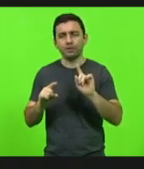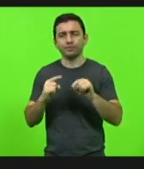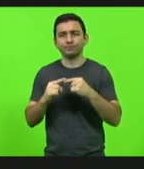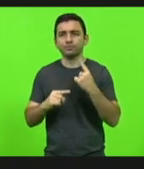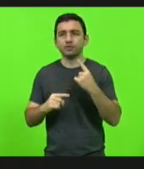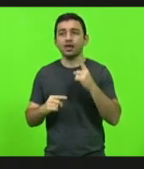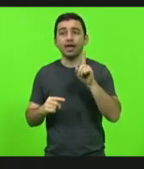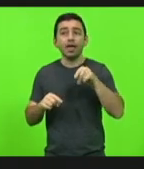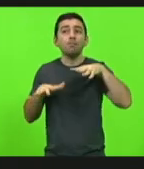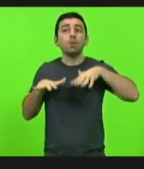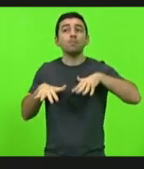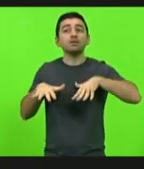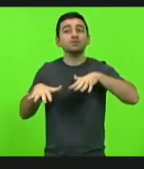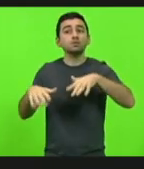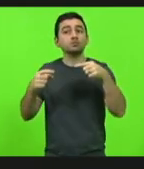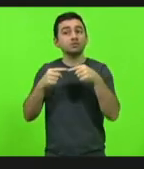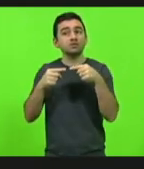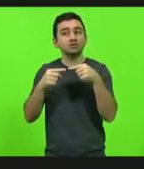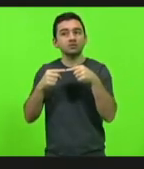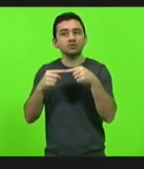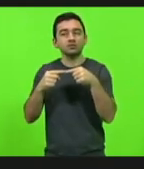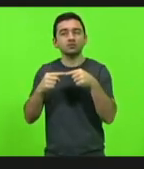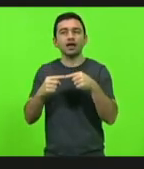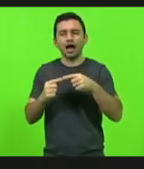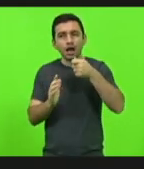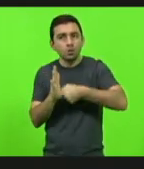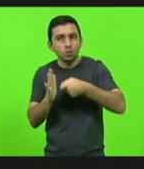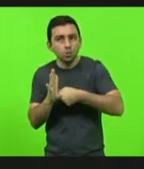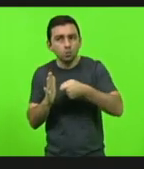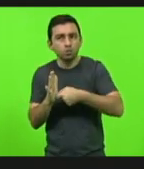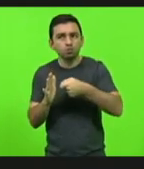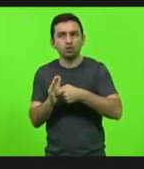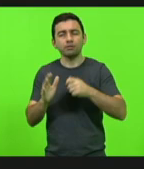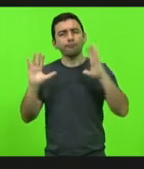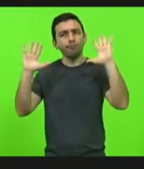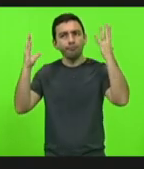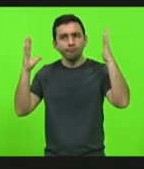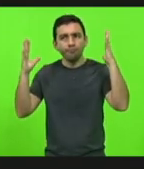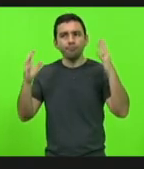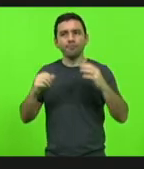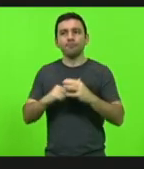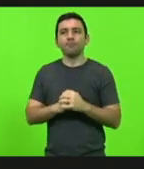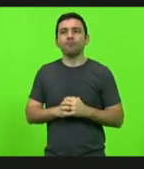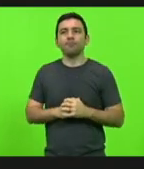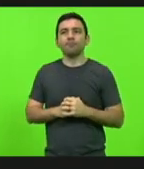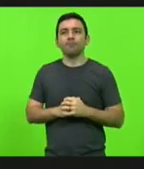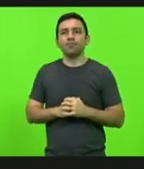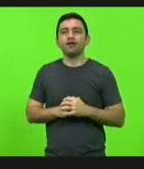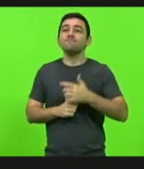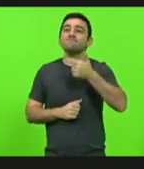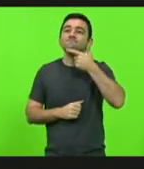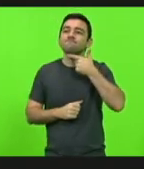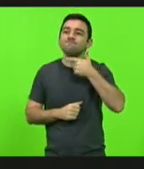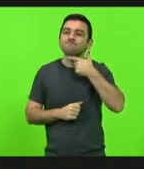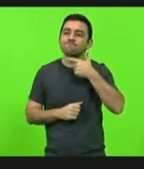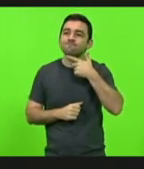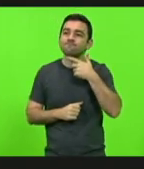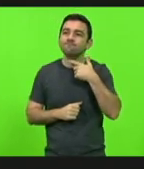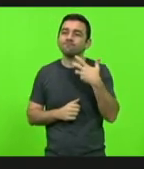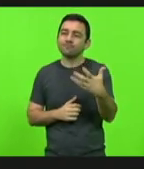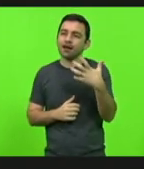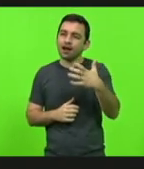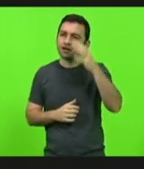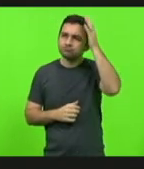comemora a mobilização se comemora a luta se comemora hahaha vontade de